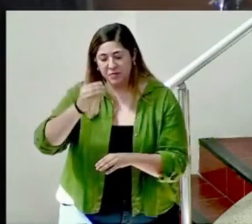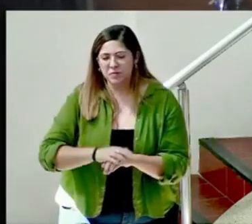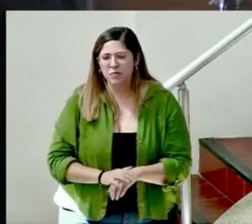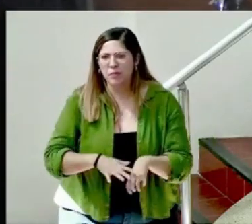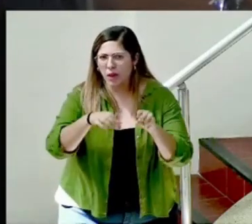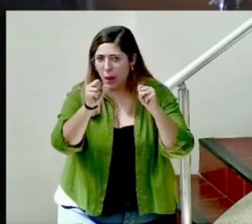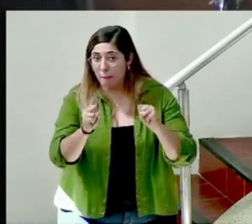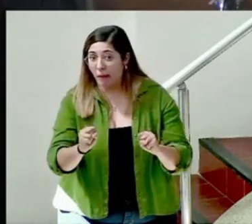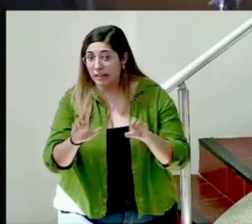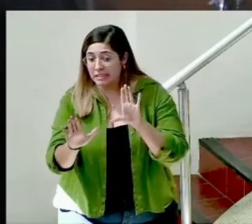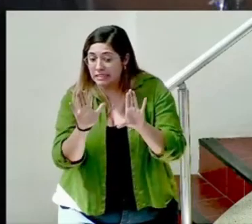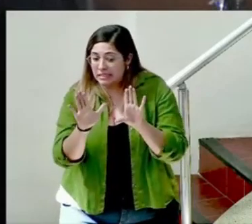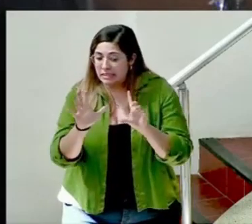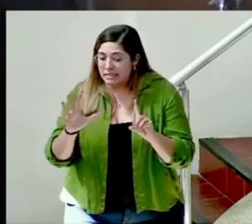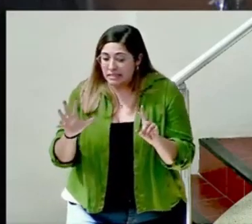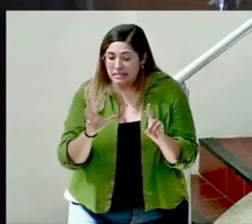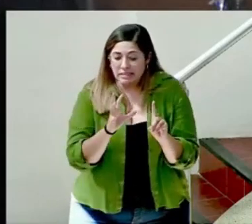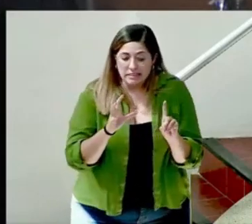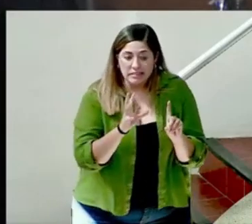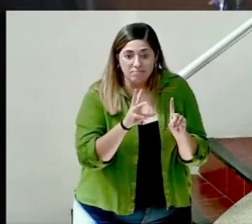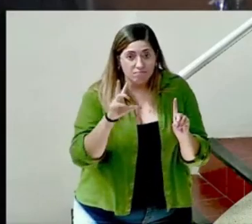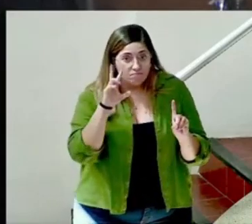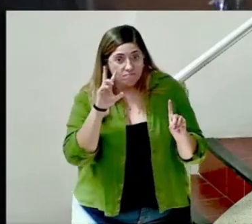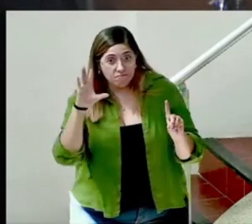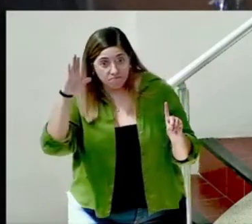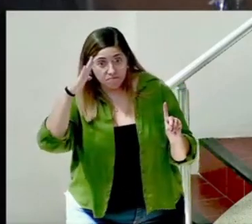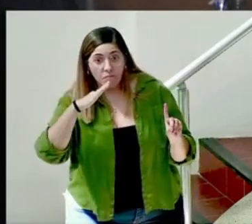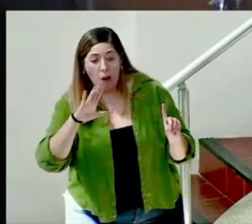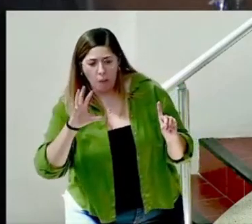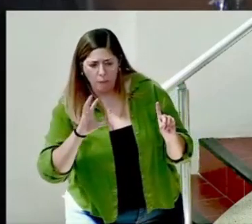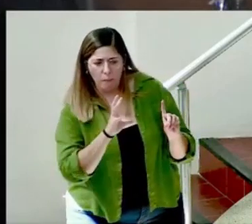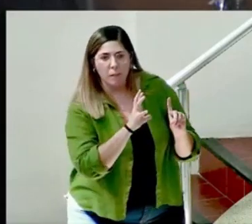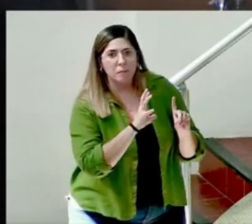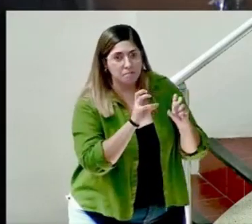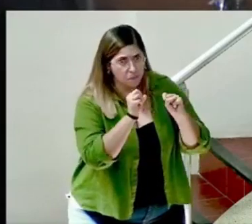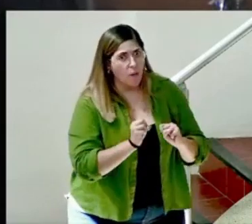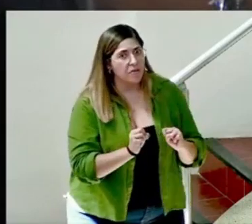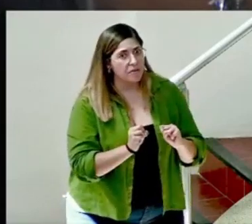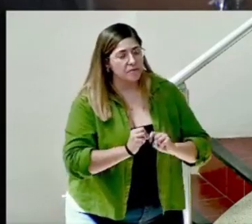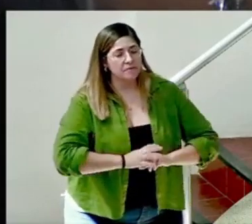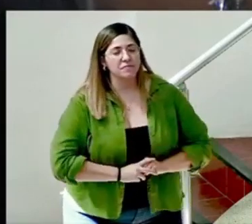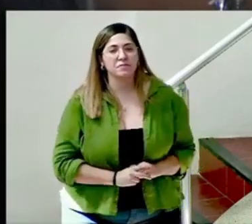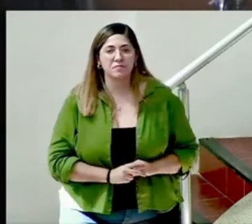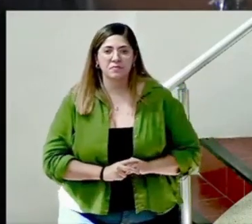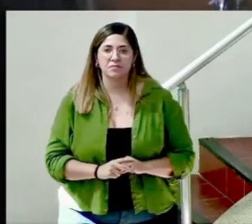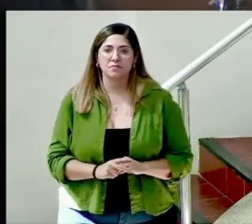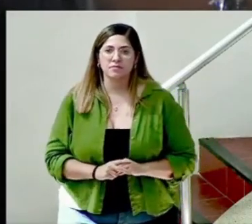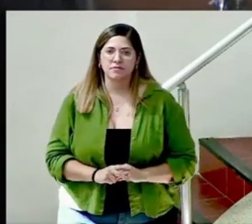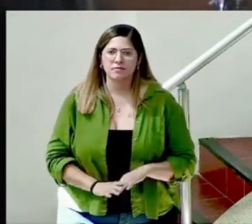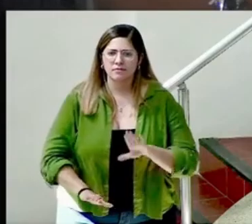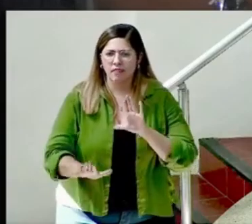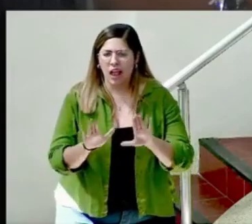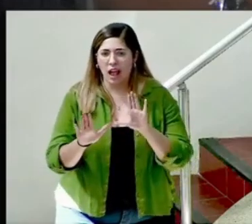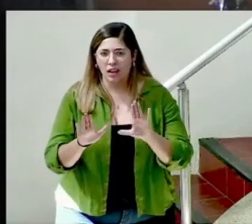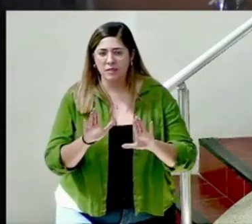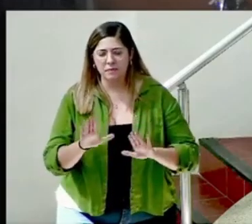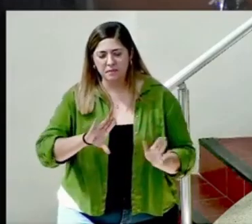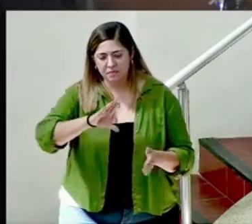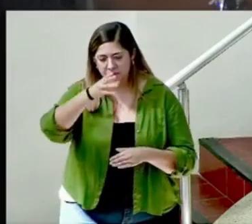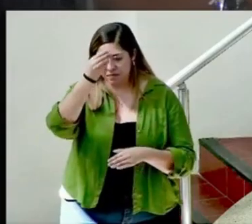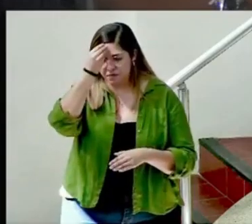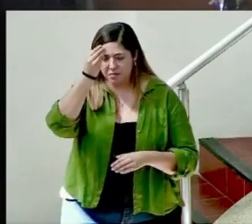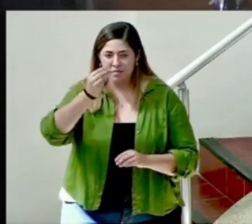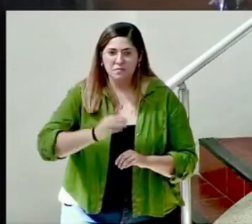atingidos, influenciados pelos olhos maus, pregados por Cristo aqui. Vamos atrás